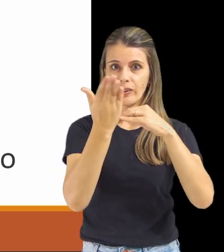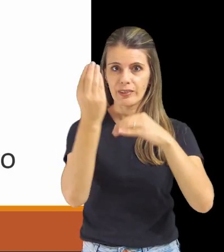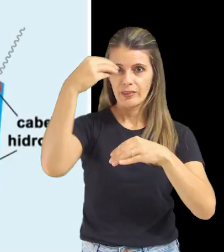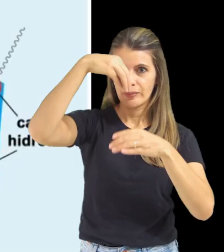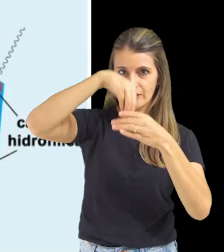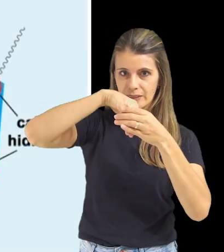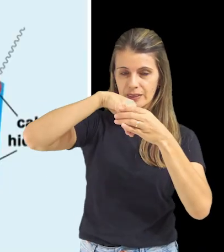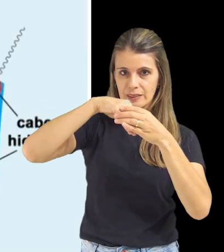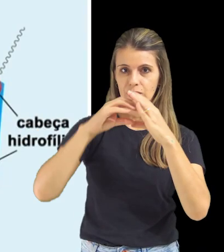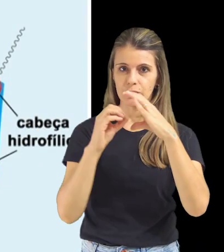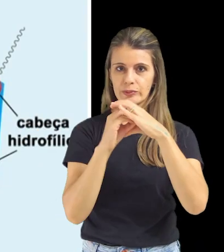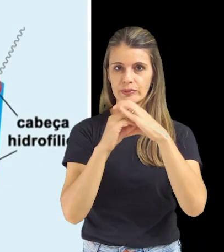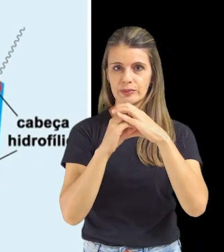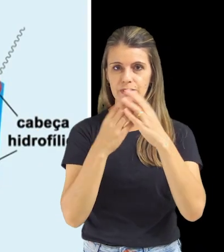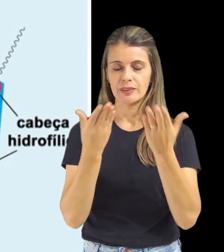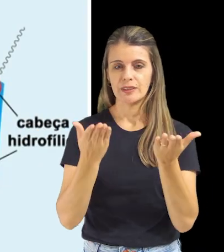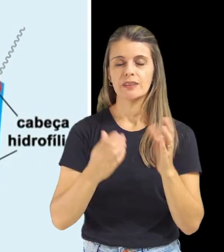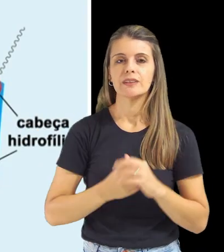extracelular.